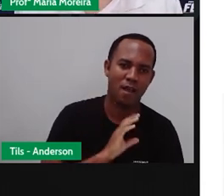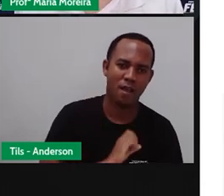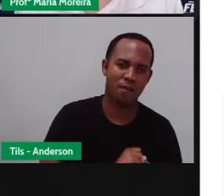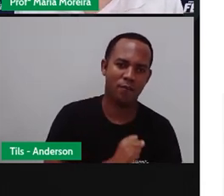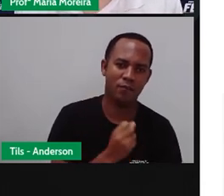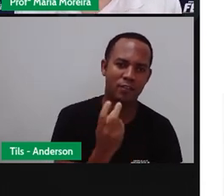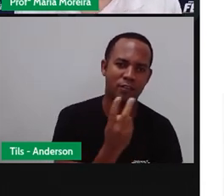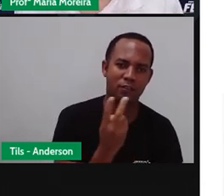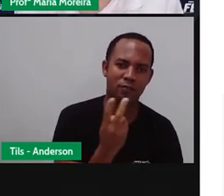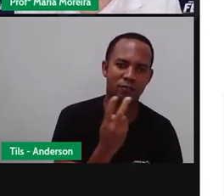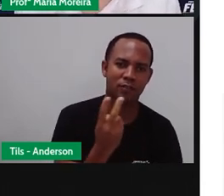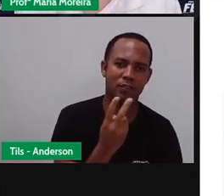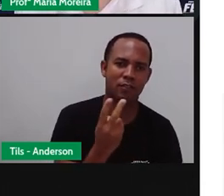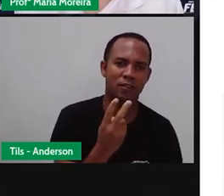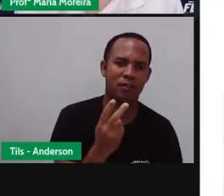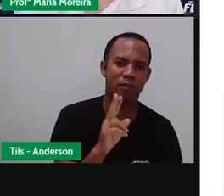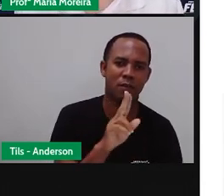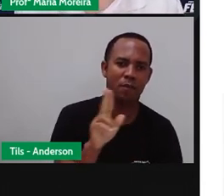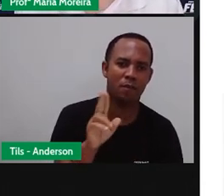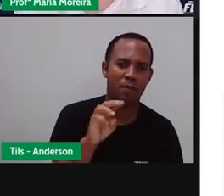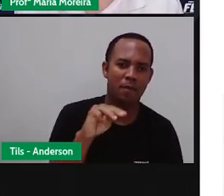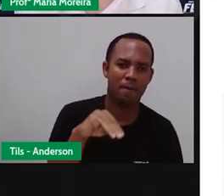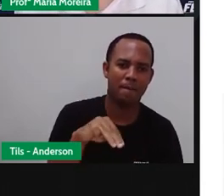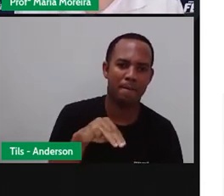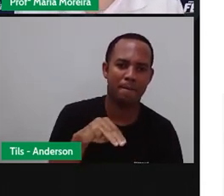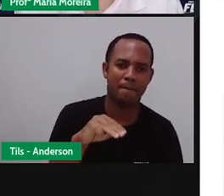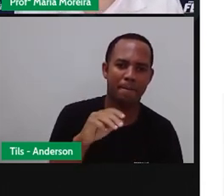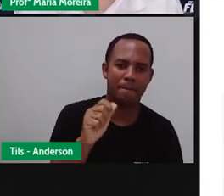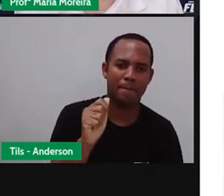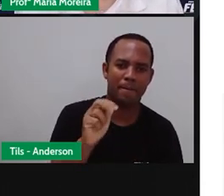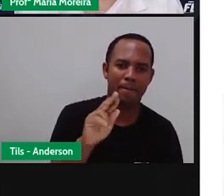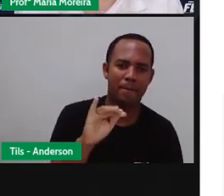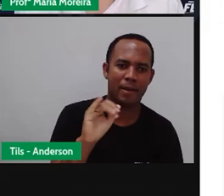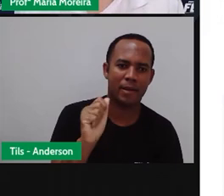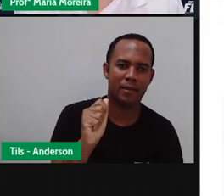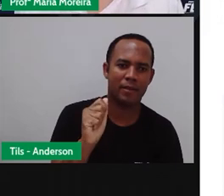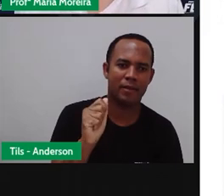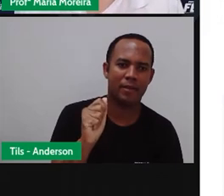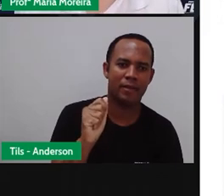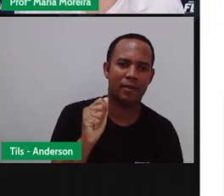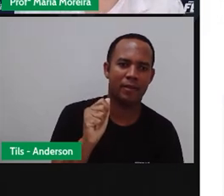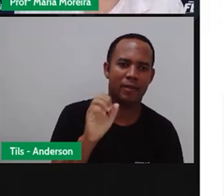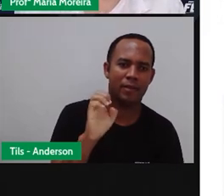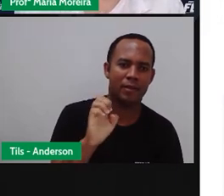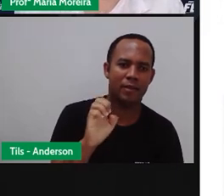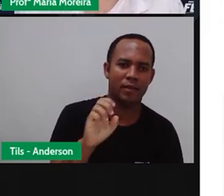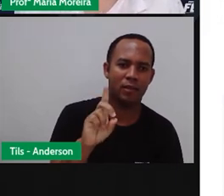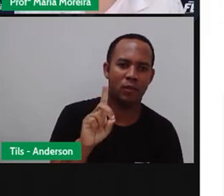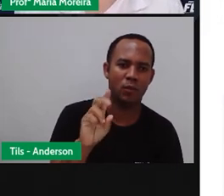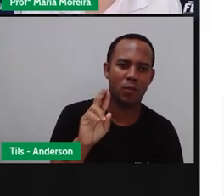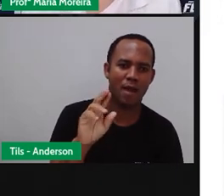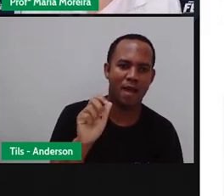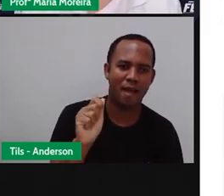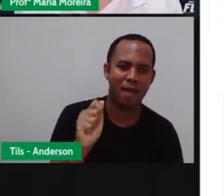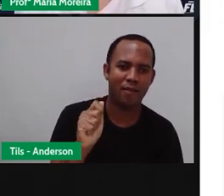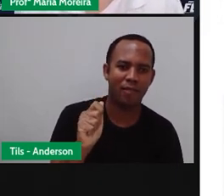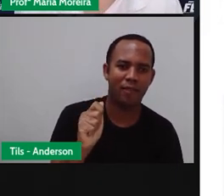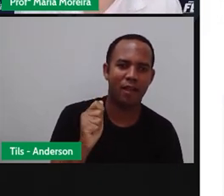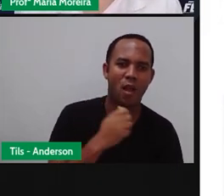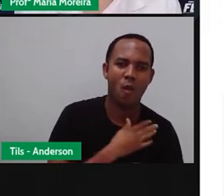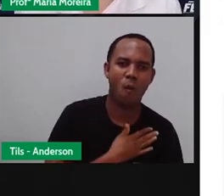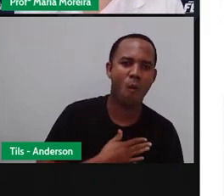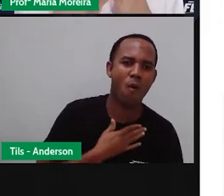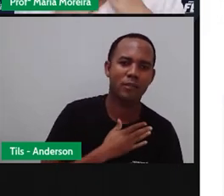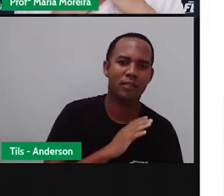de vocês. Eu me chamo Maria Eduarda, né? Estudante do terceiro ano da Escola Municipal Associação Ferense Minhas Crianças